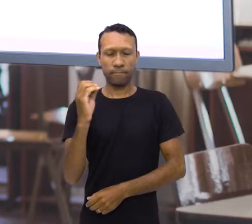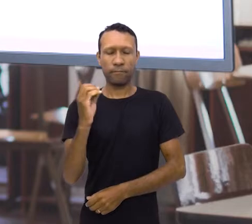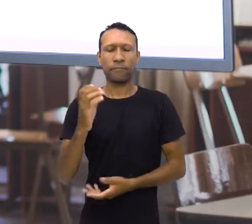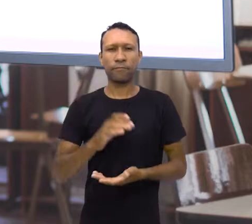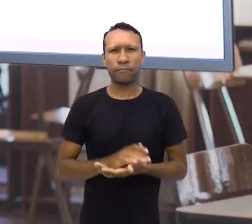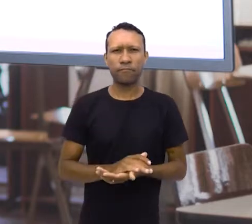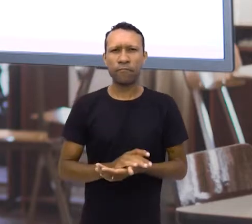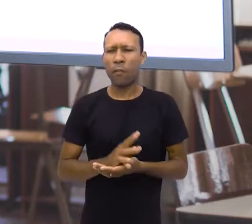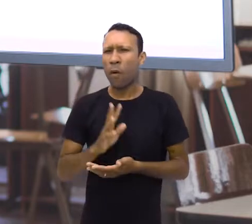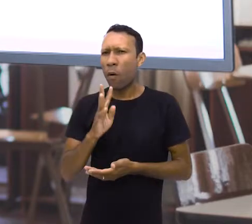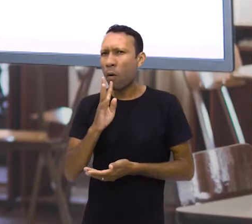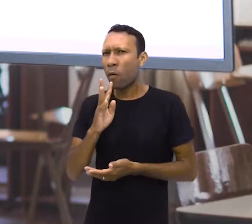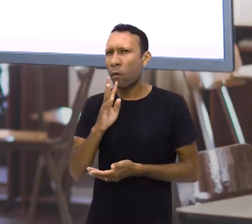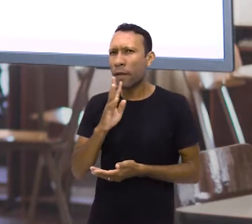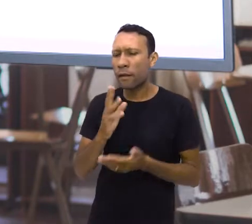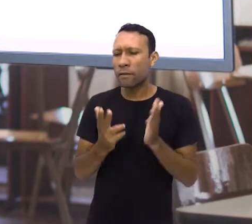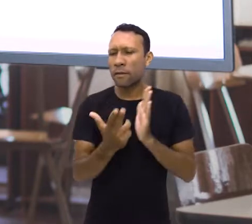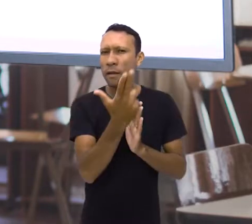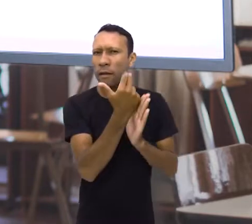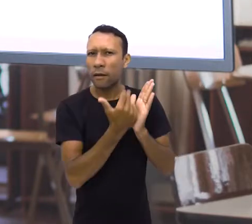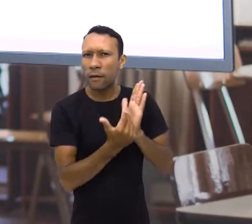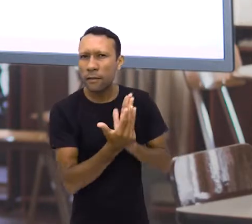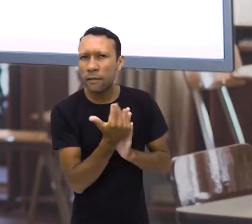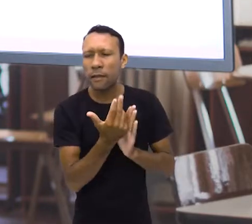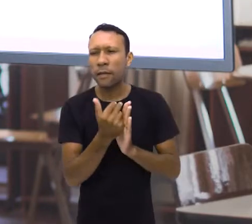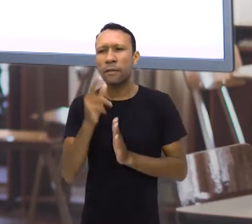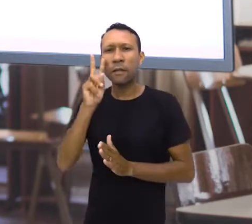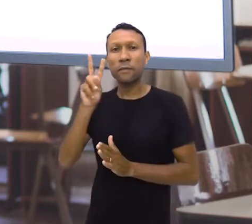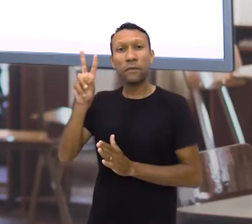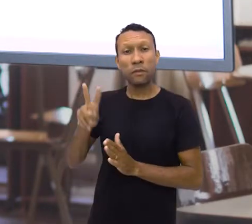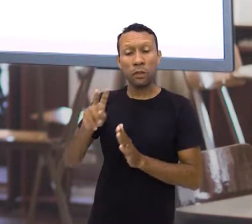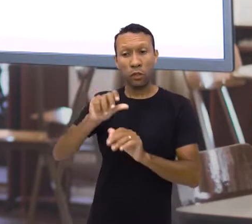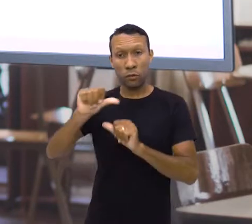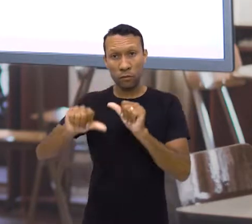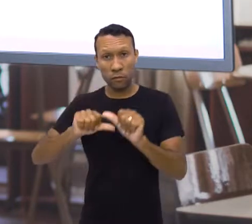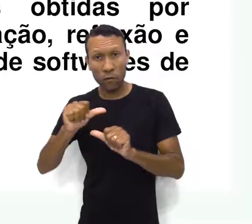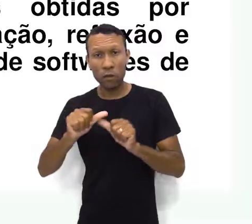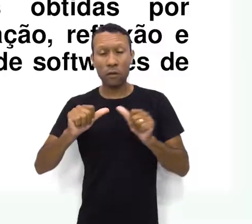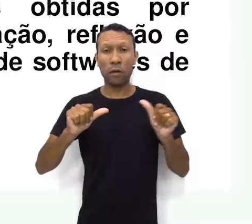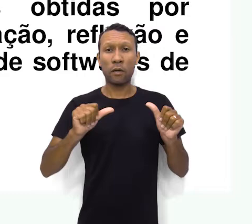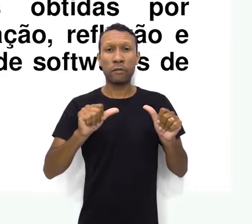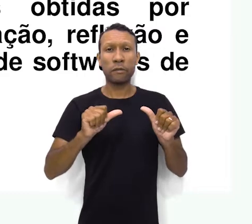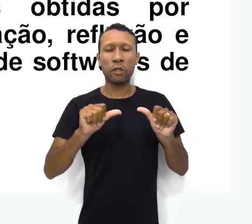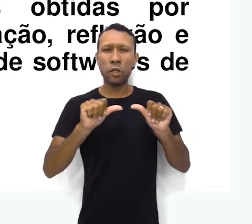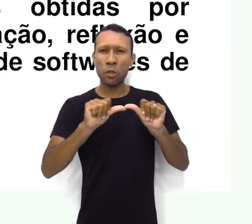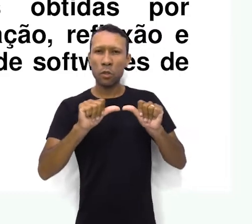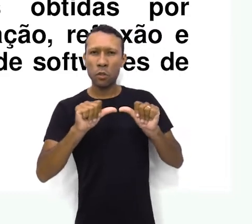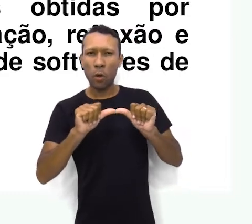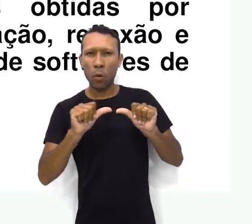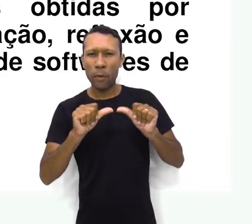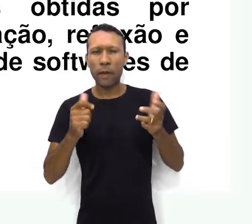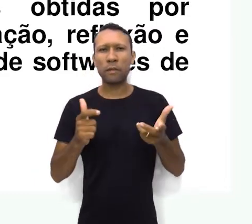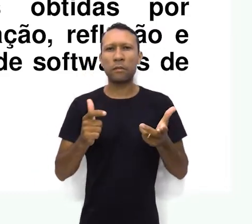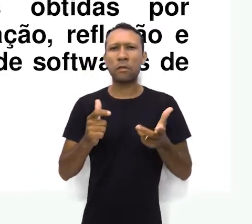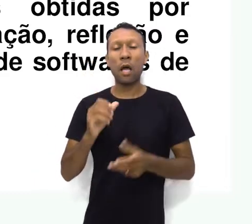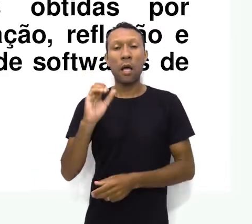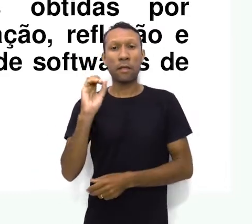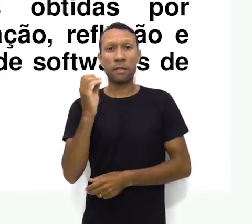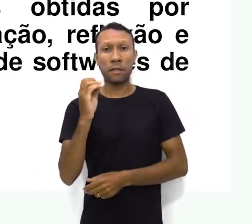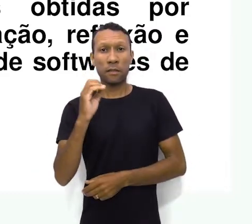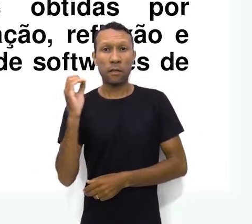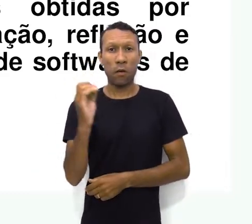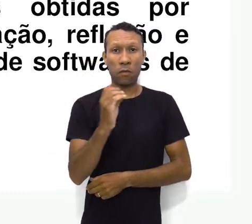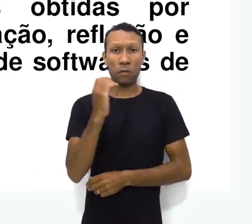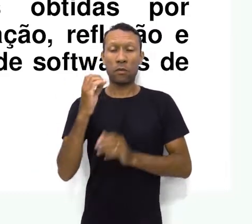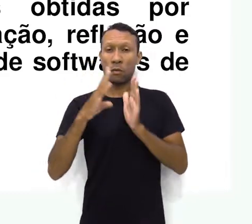Habilidade: reconhecer e construir figuras obtidas por composições de transformação geométrica, translações, reflexão e